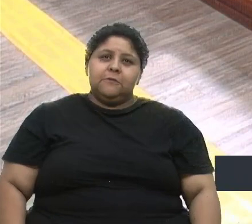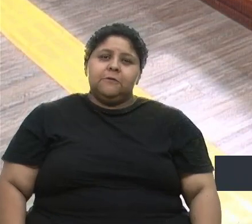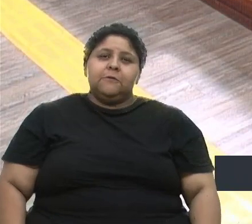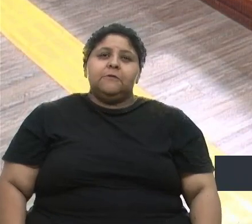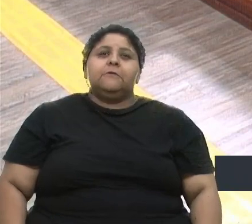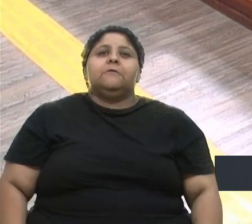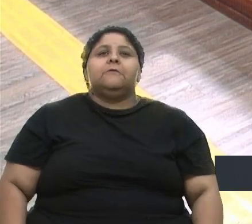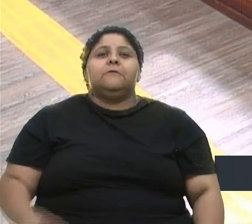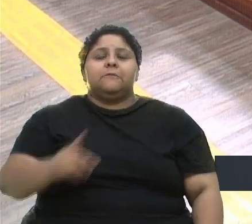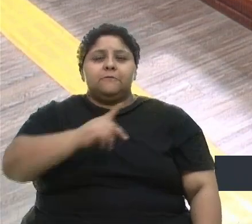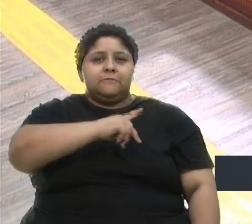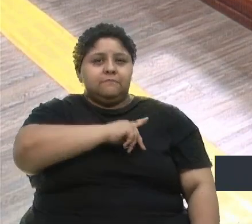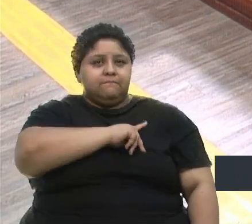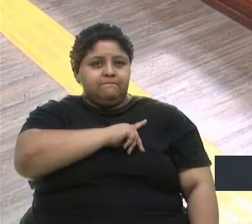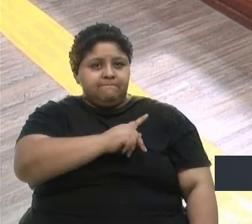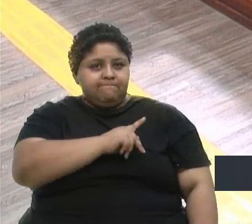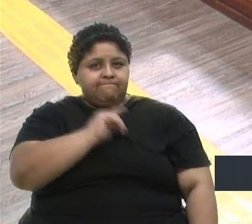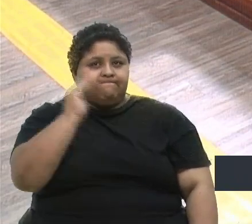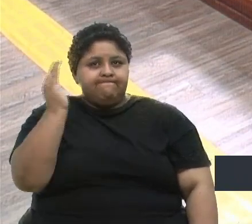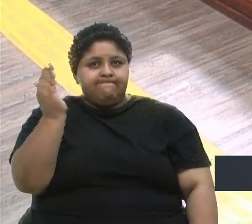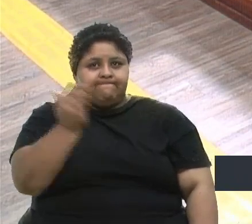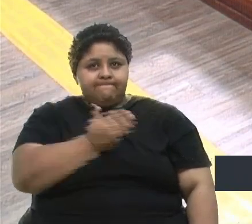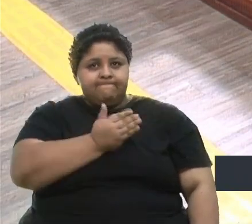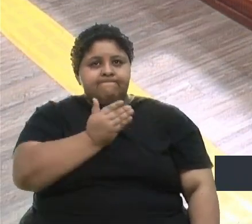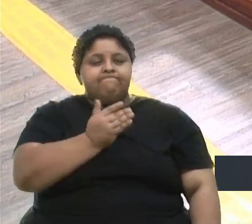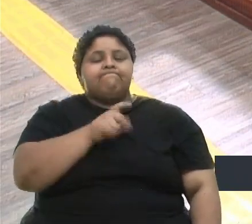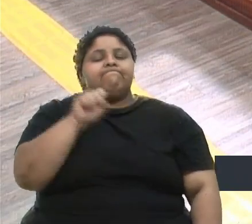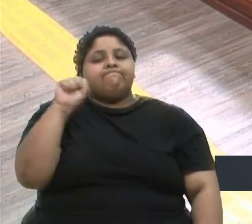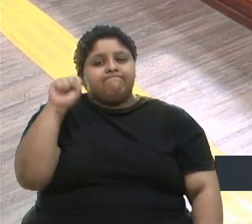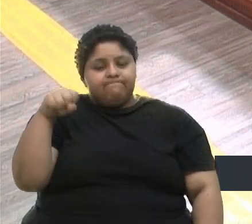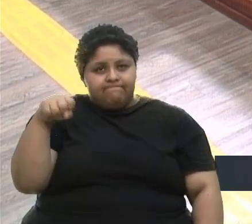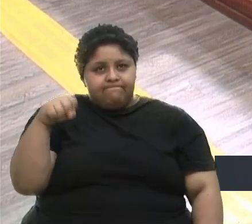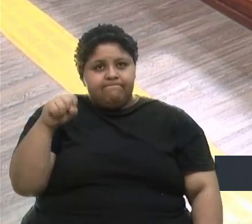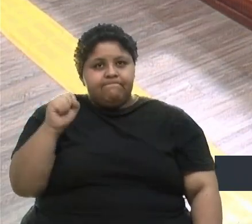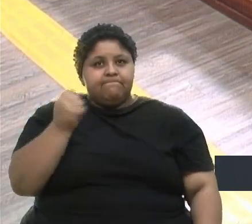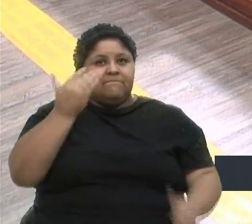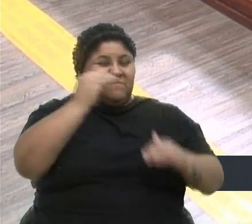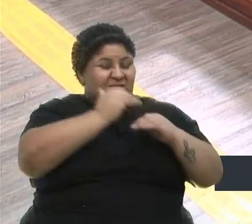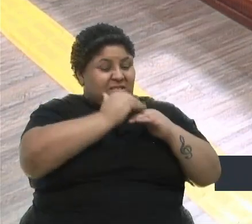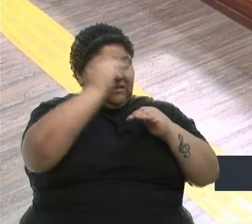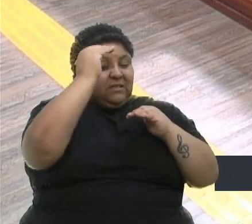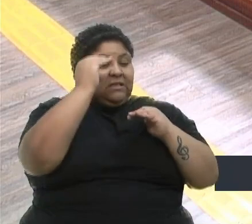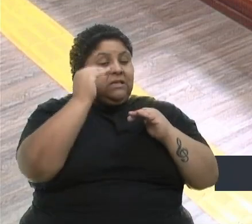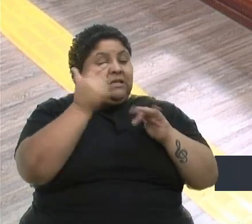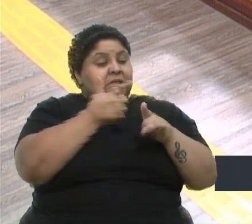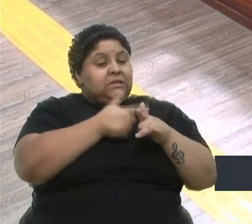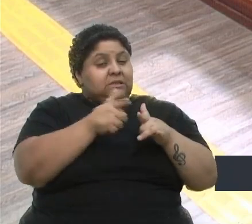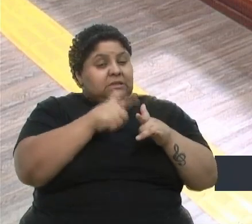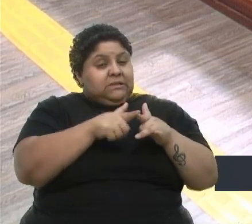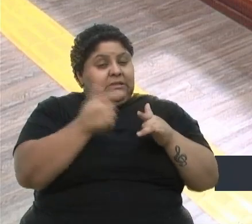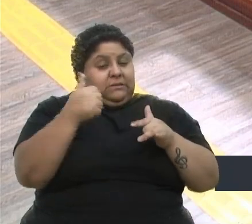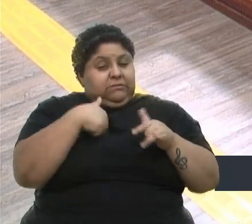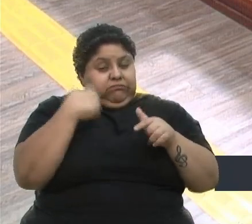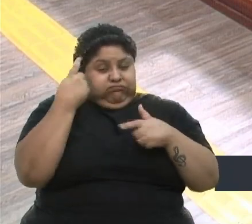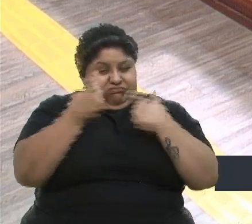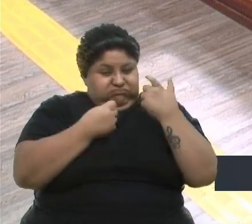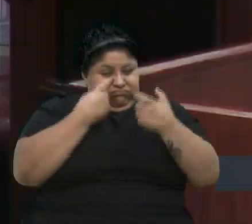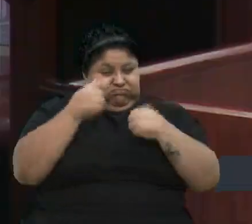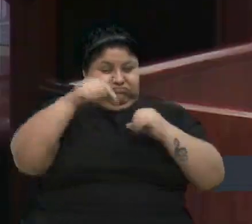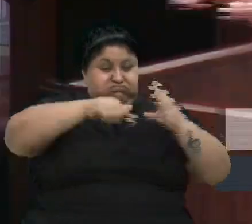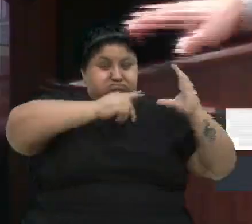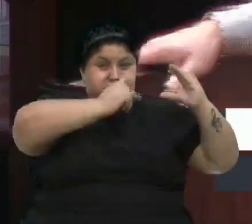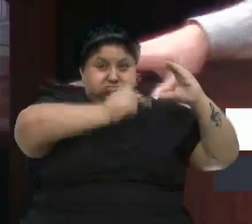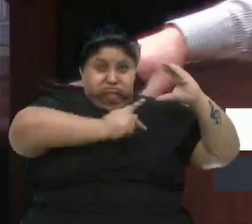Nobre presidente, de fato, é mais uma situação que nos causa preocupação aqui na Câmara de